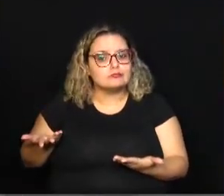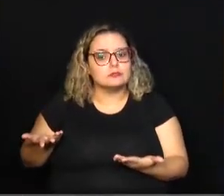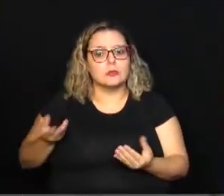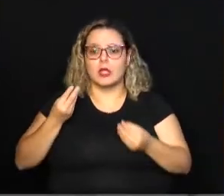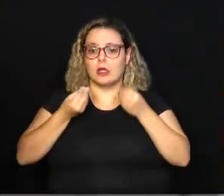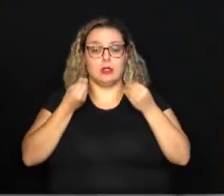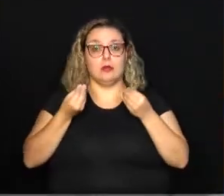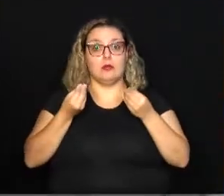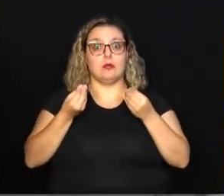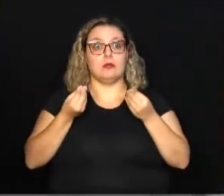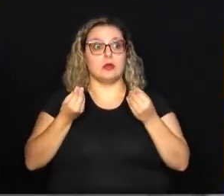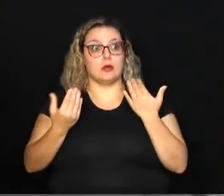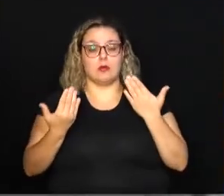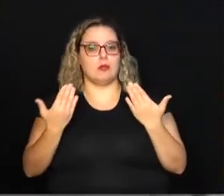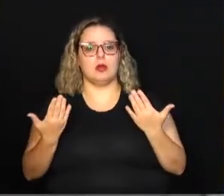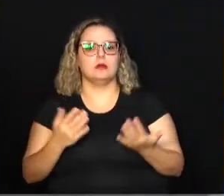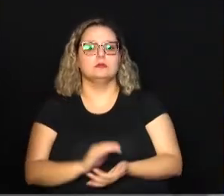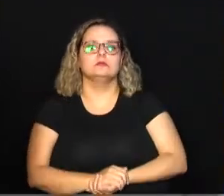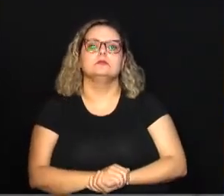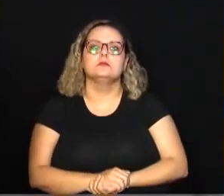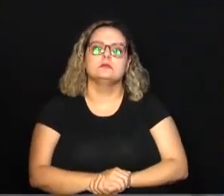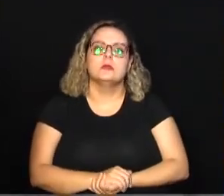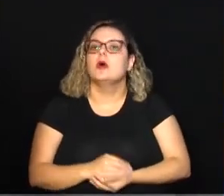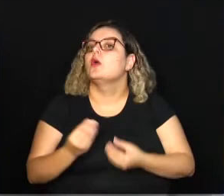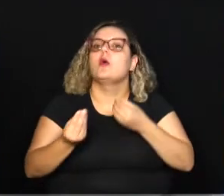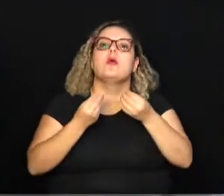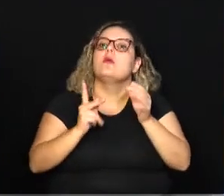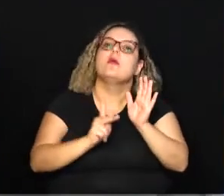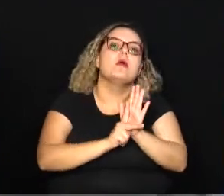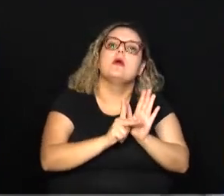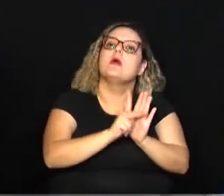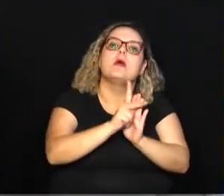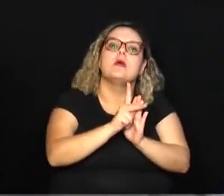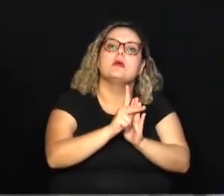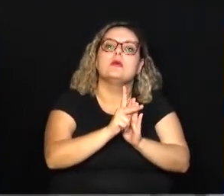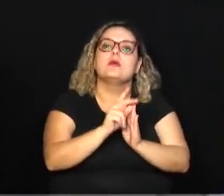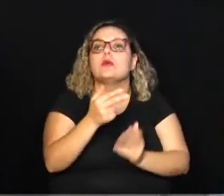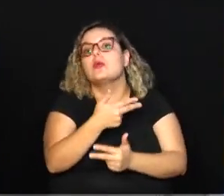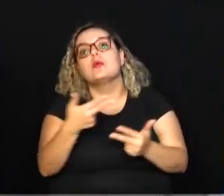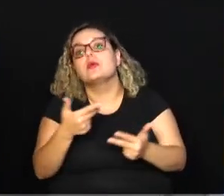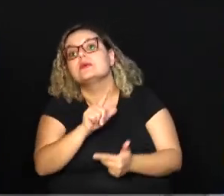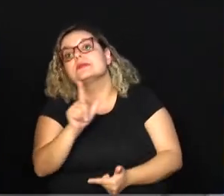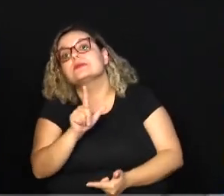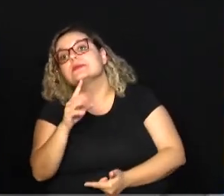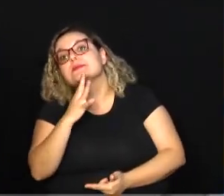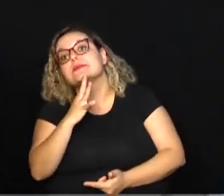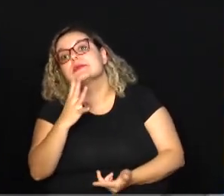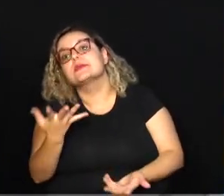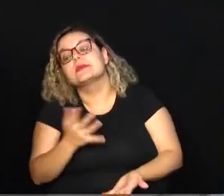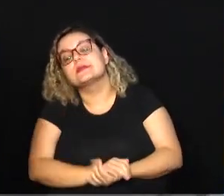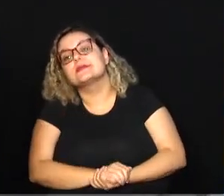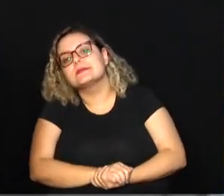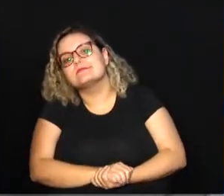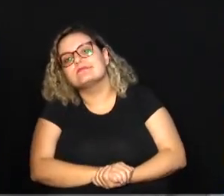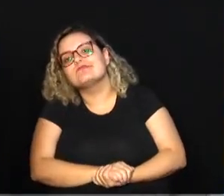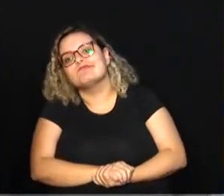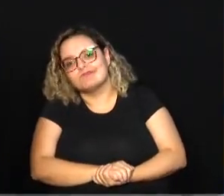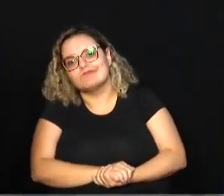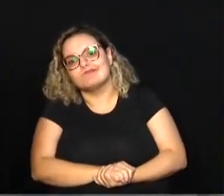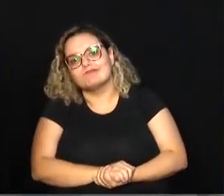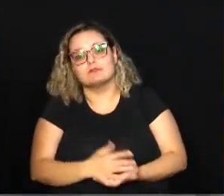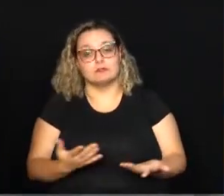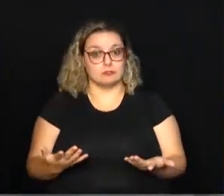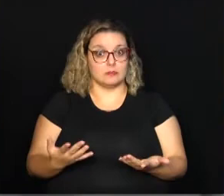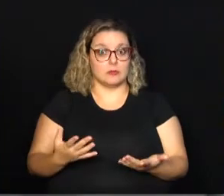preveem isso? Como é que você faz um planejamento sobre o desconhecido? É muito complicado isso. Se é uma coisa que você sabe, por